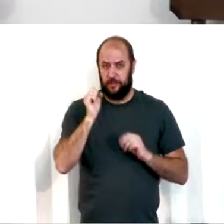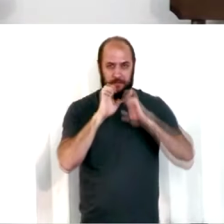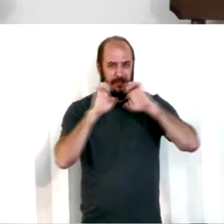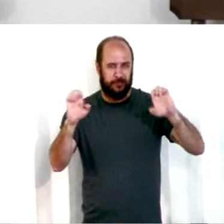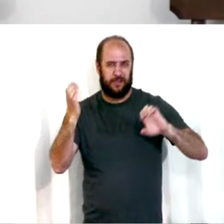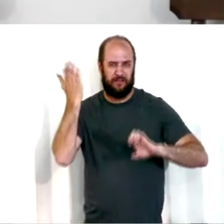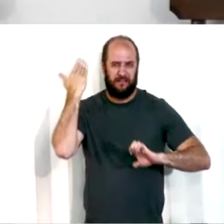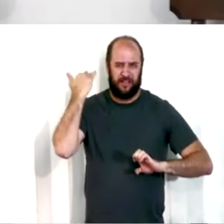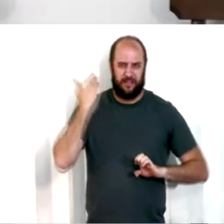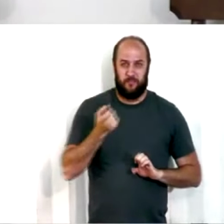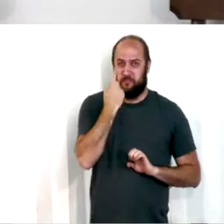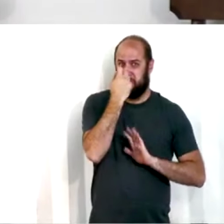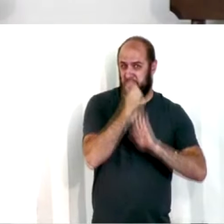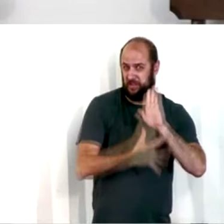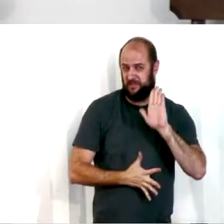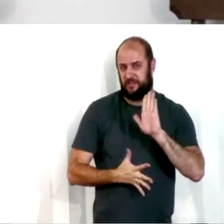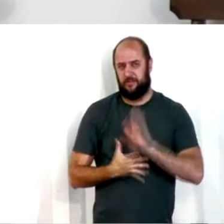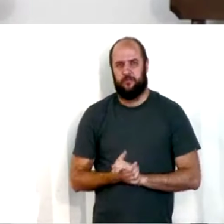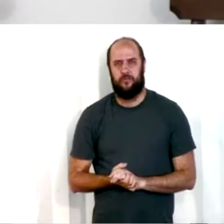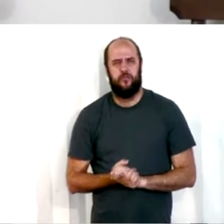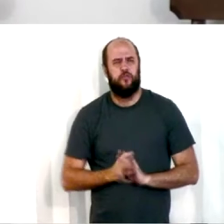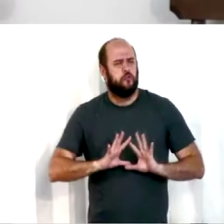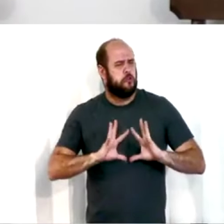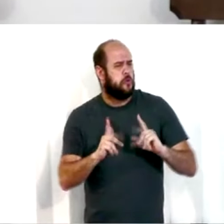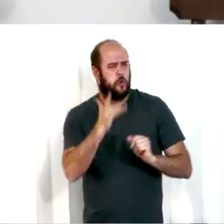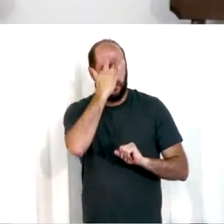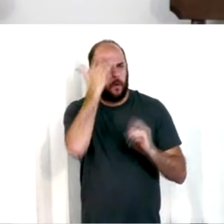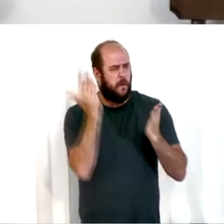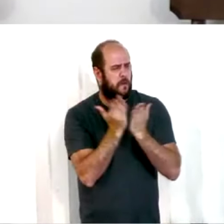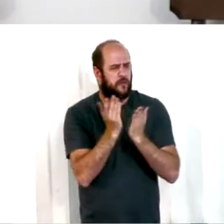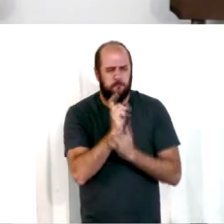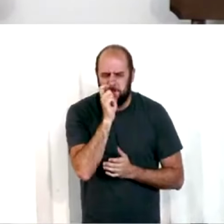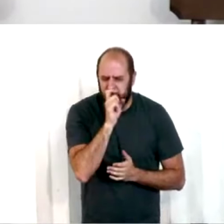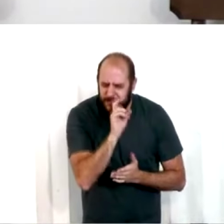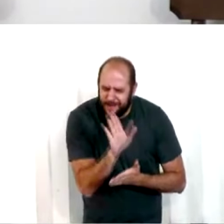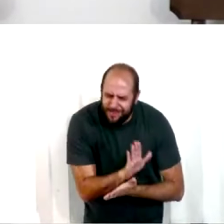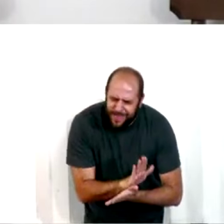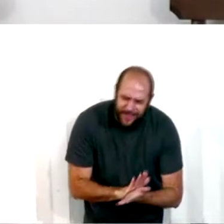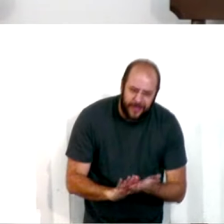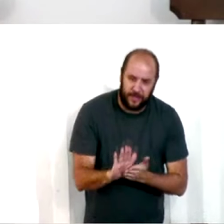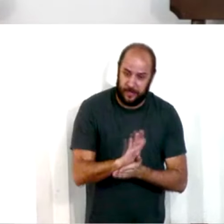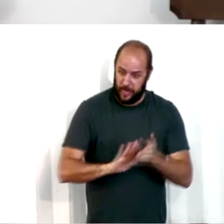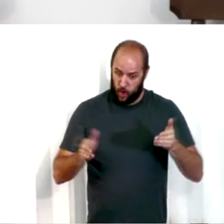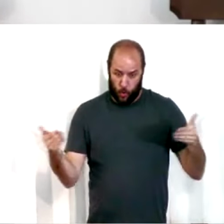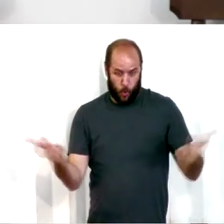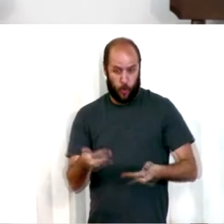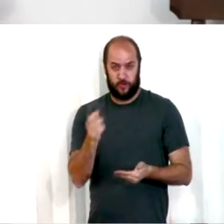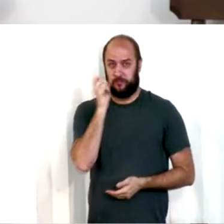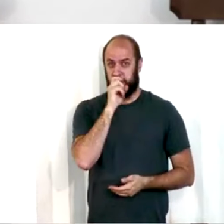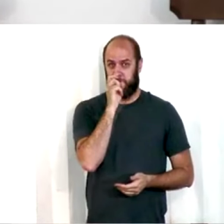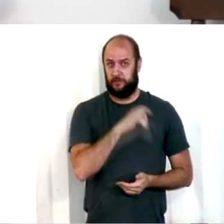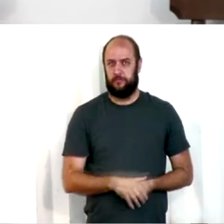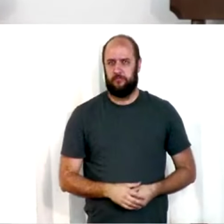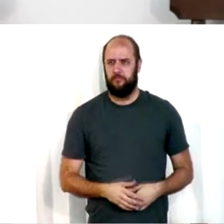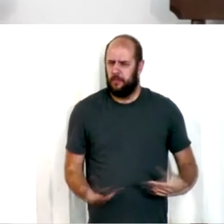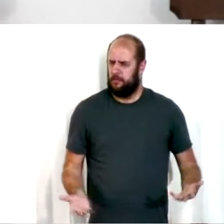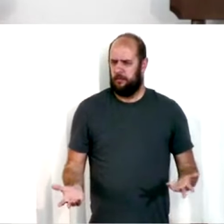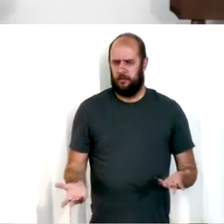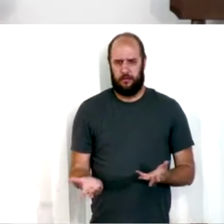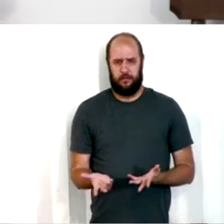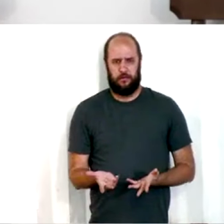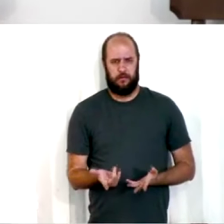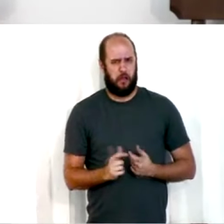era crente 100%, não tinha mentira. As mentiras surgiram hoje. Capaz. Os